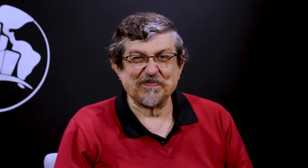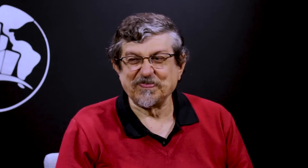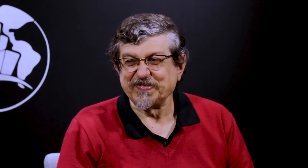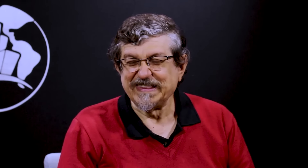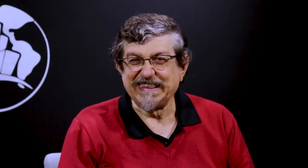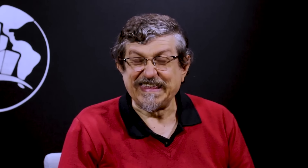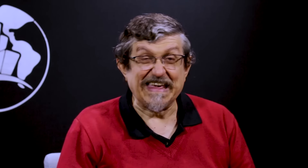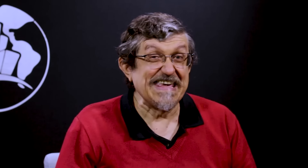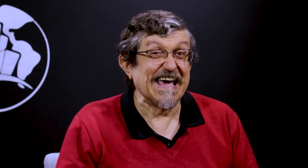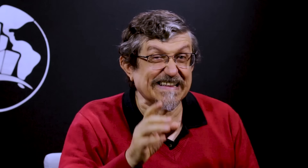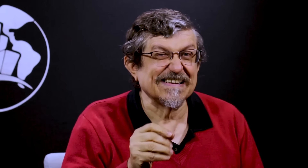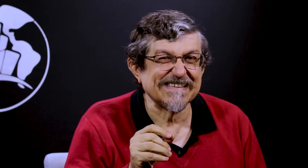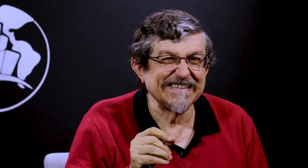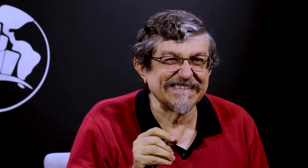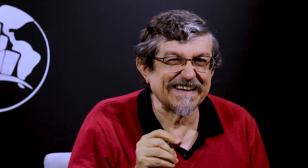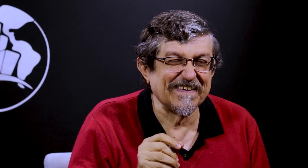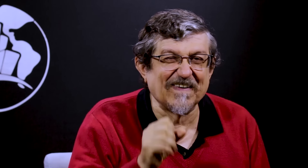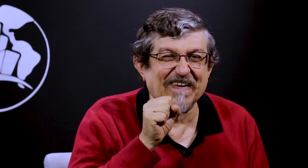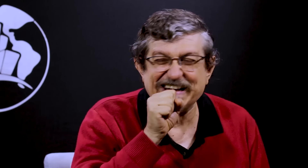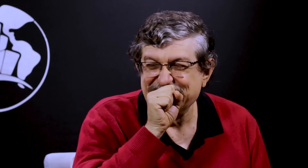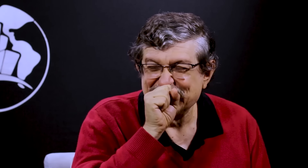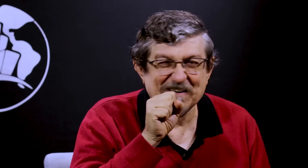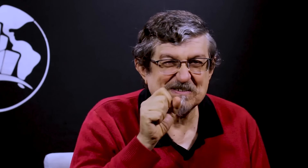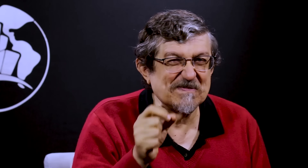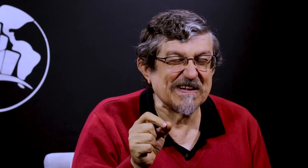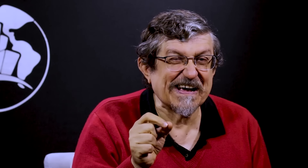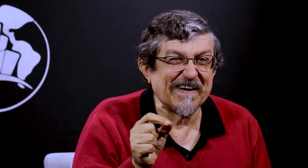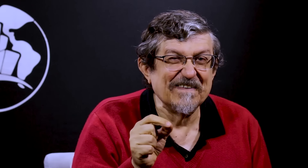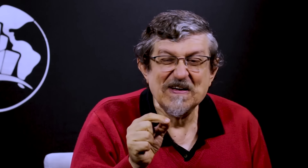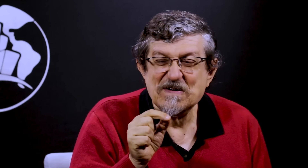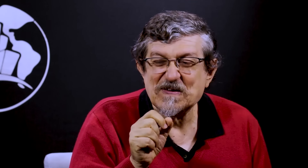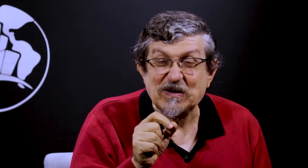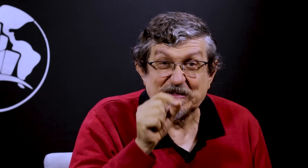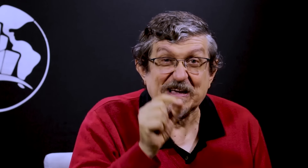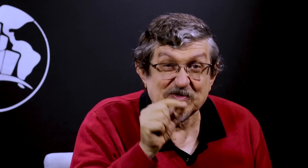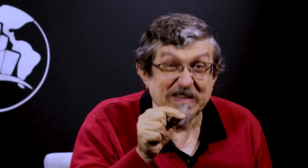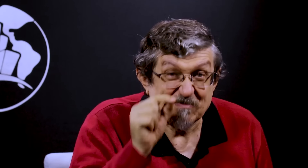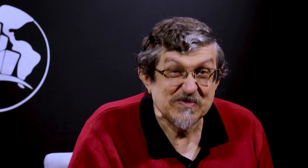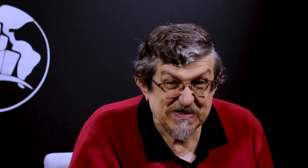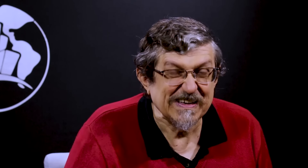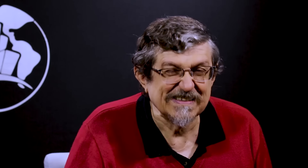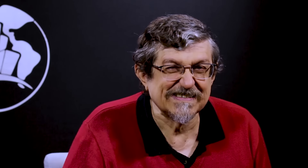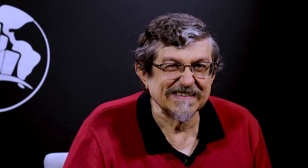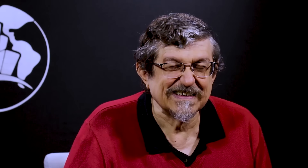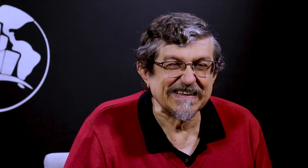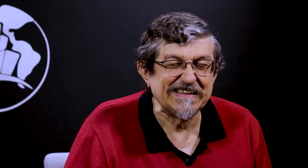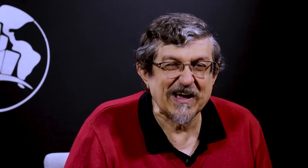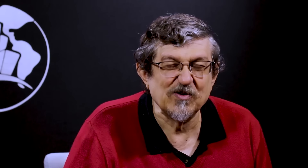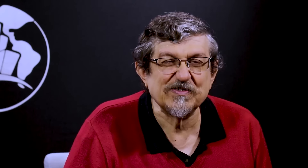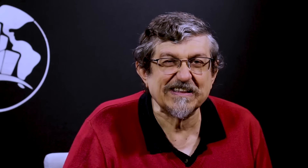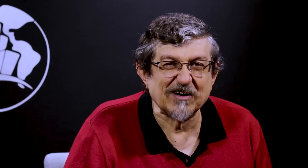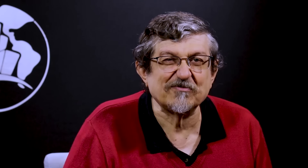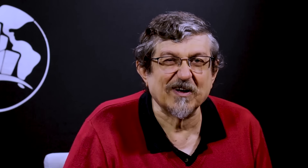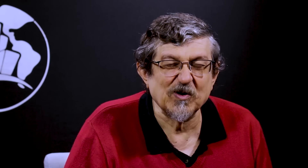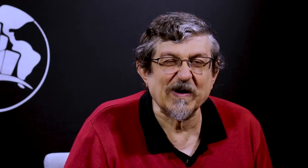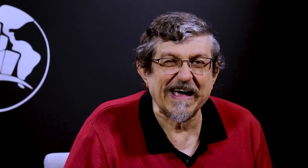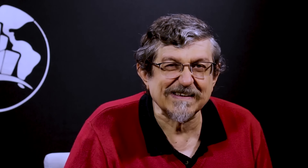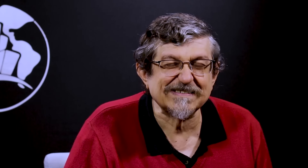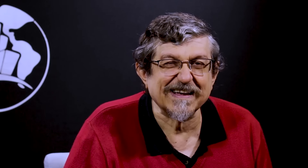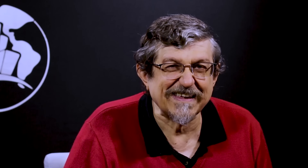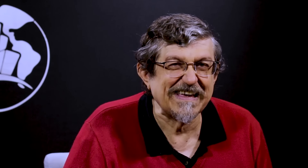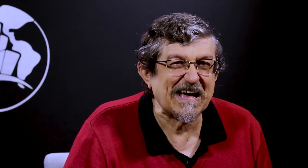dentro. E é interessante, né? Olha, eu acho muito legal, porque o texto não diz que Deus então